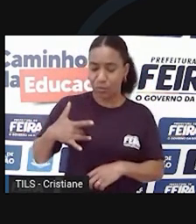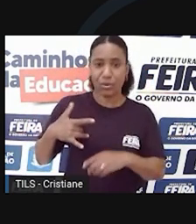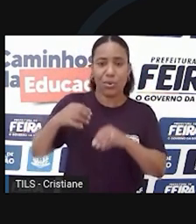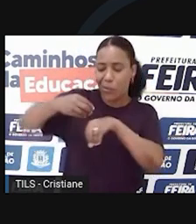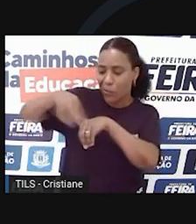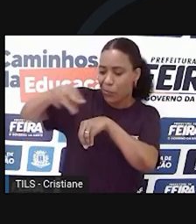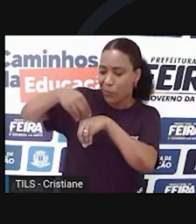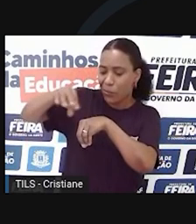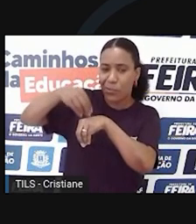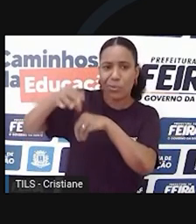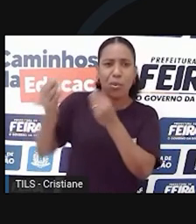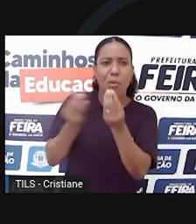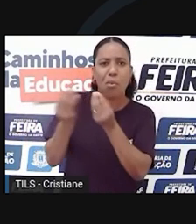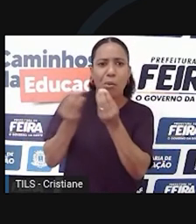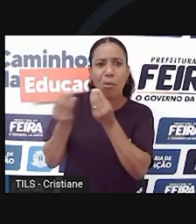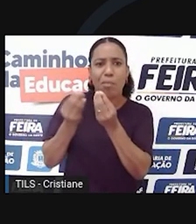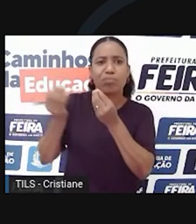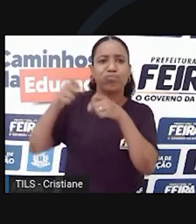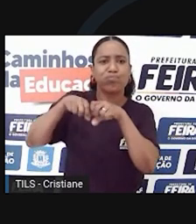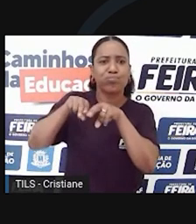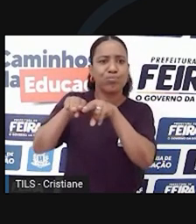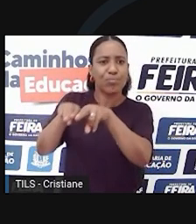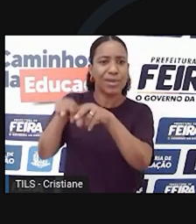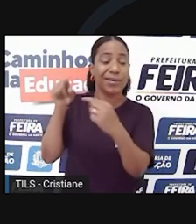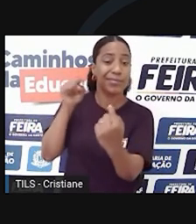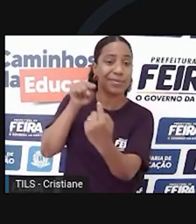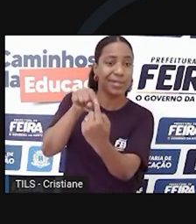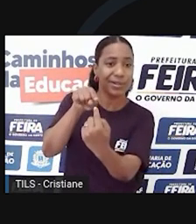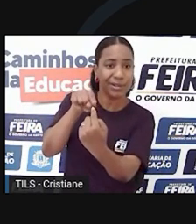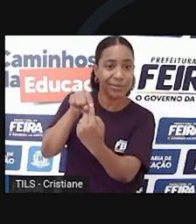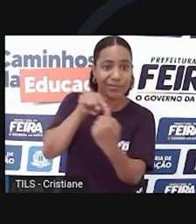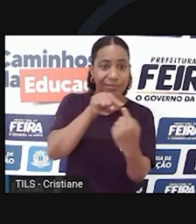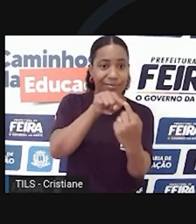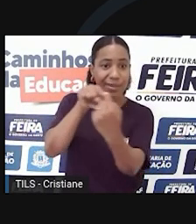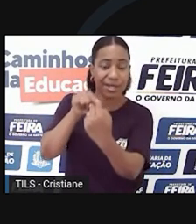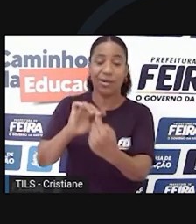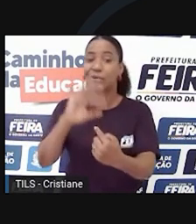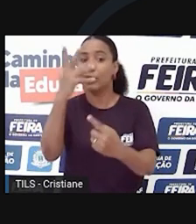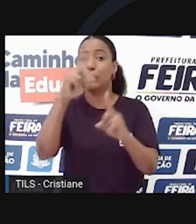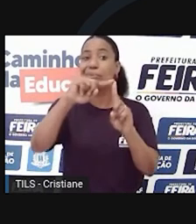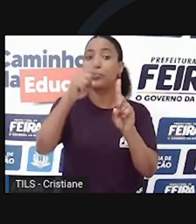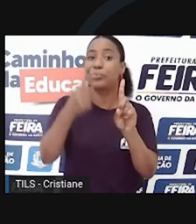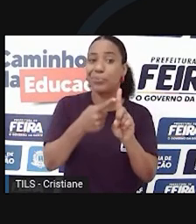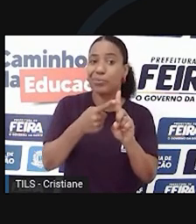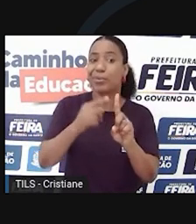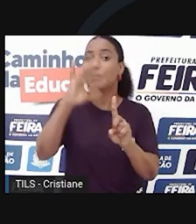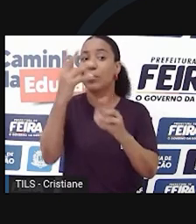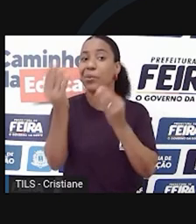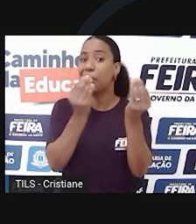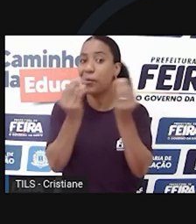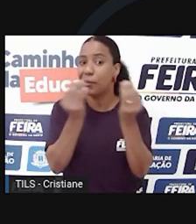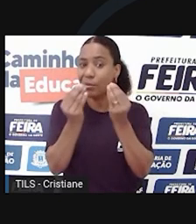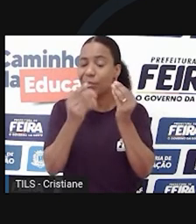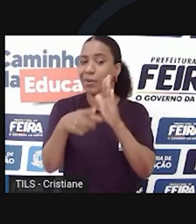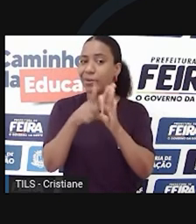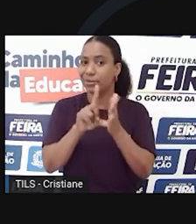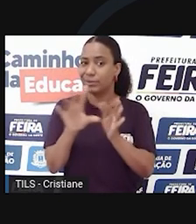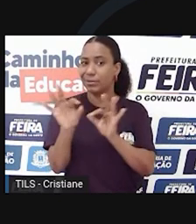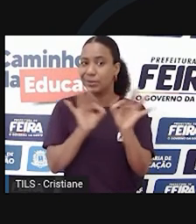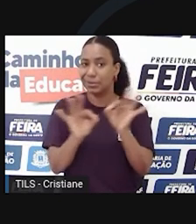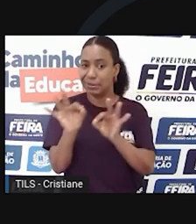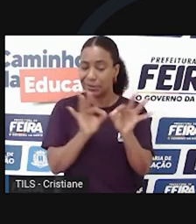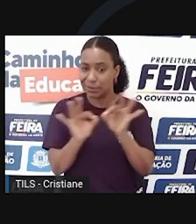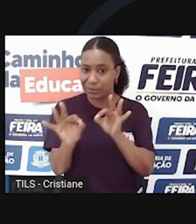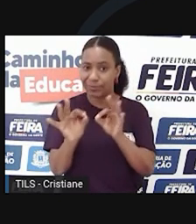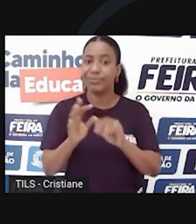qualidade, adequada à idade de meninos e meninas, para evitar uma gravidez não planejada. Também busca eliminar